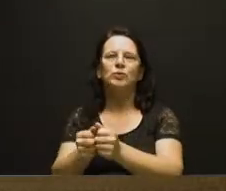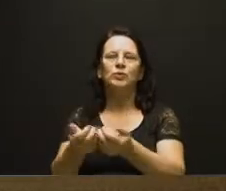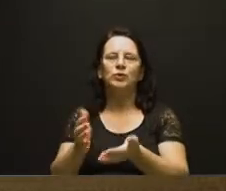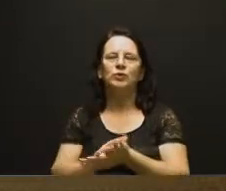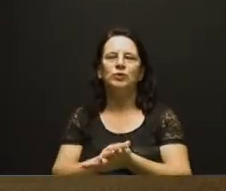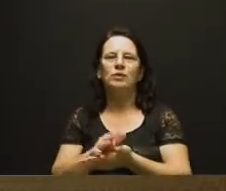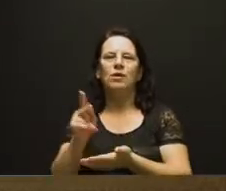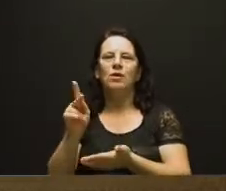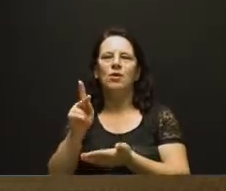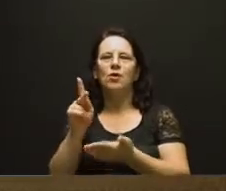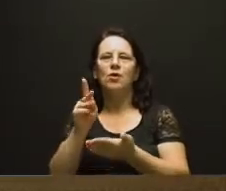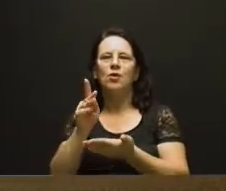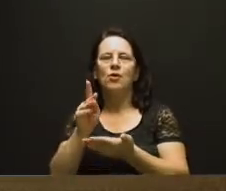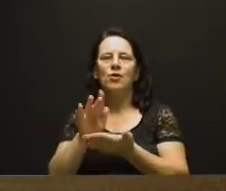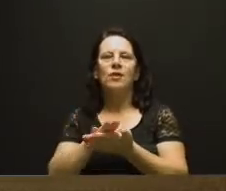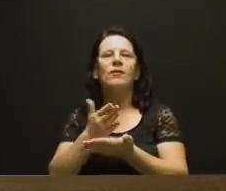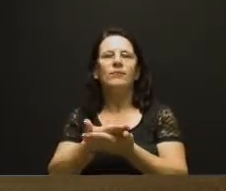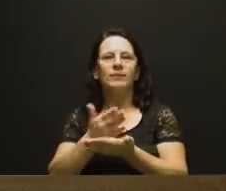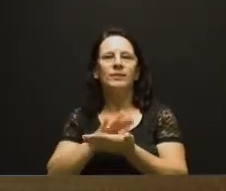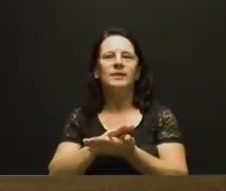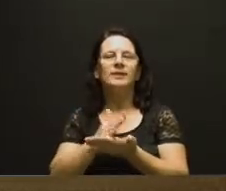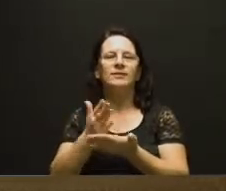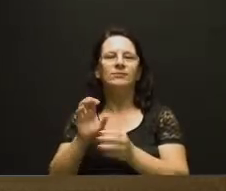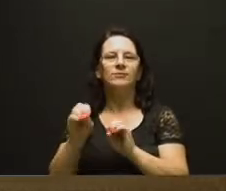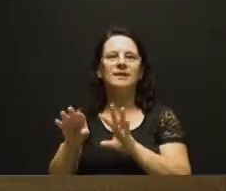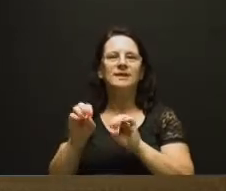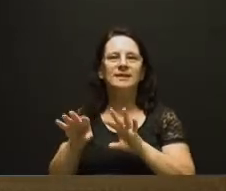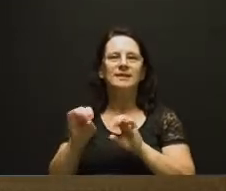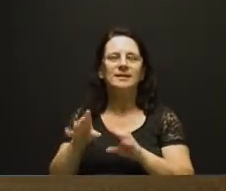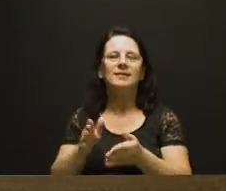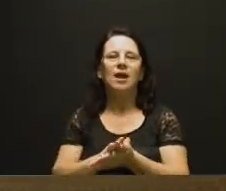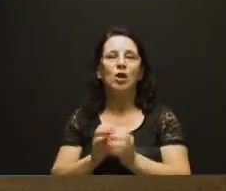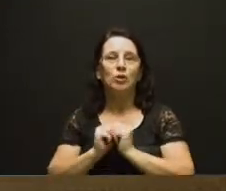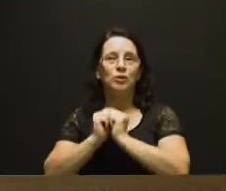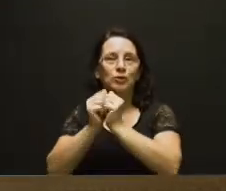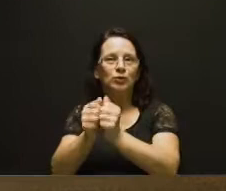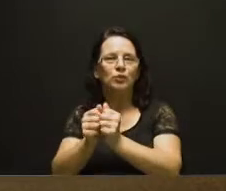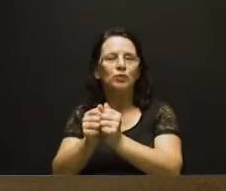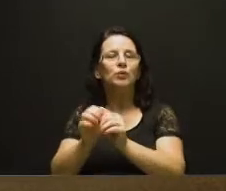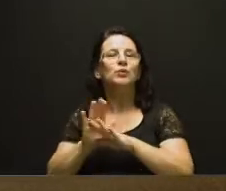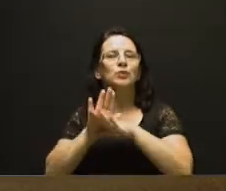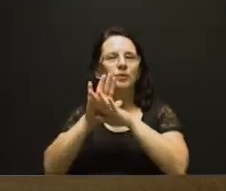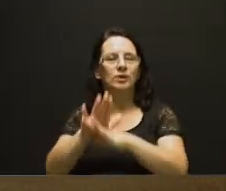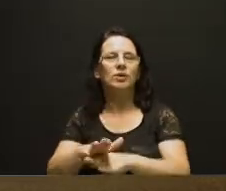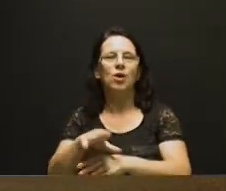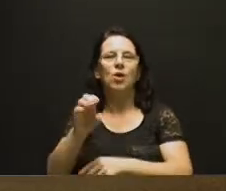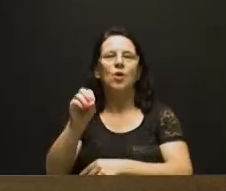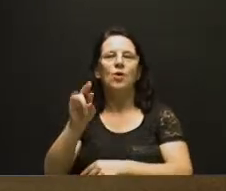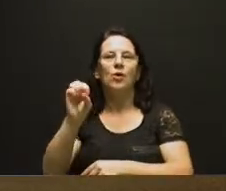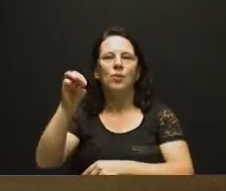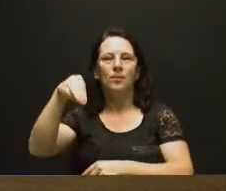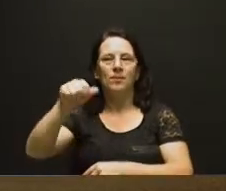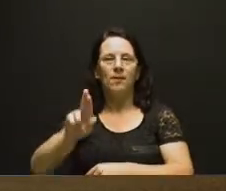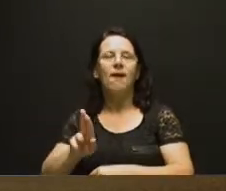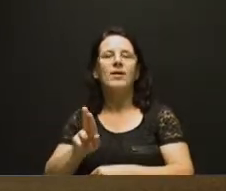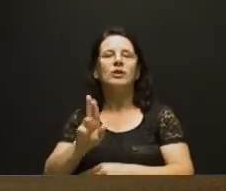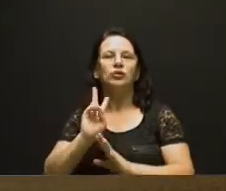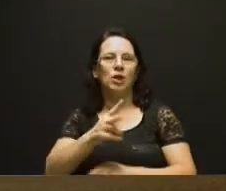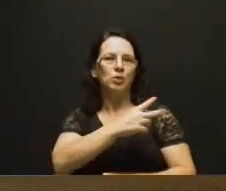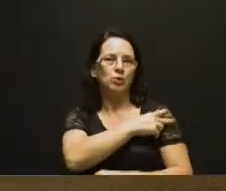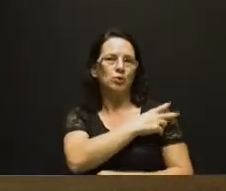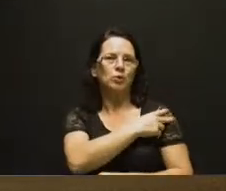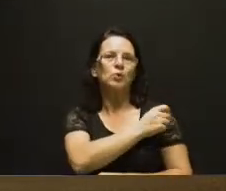tinha professor de libras para educá lo é uma graça e se punham zinho simples no segundo ano colegial